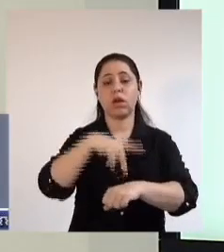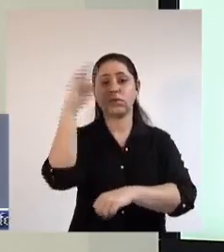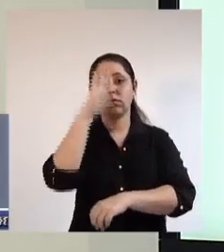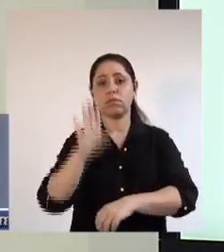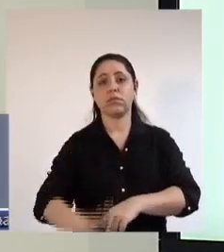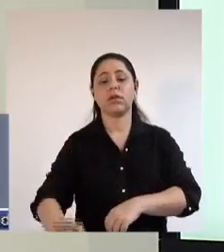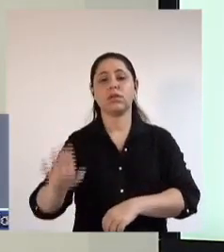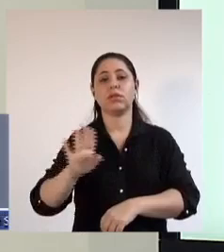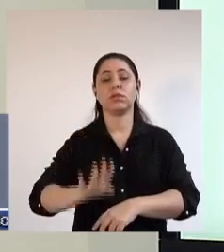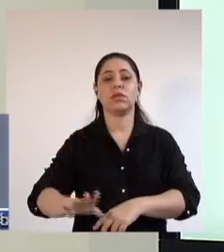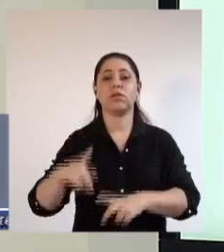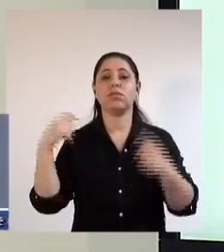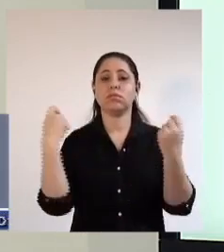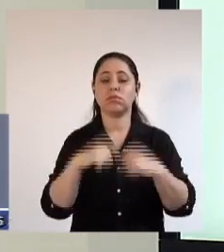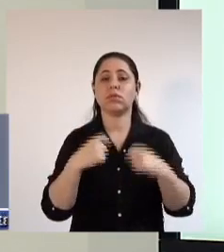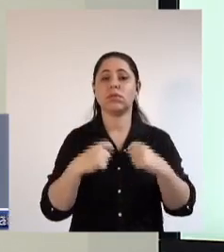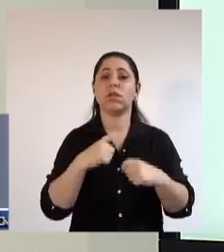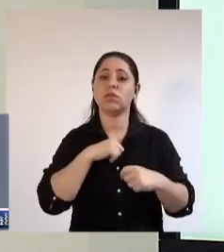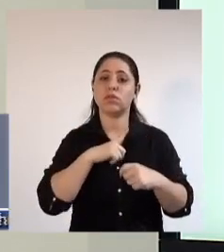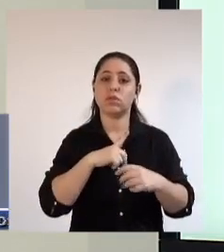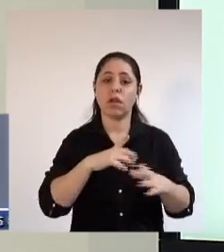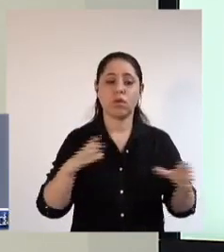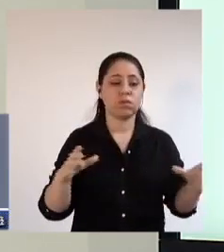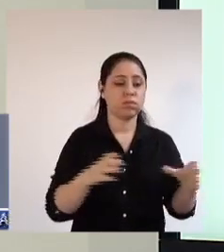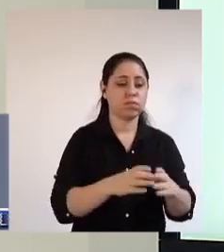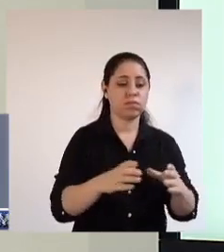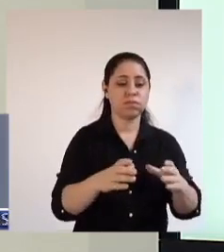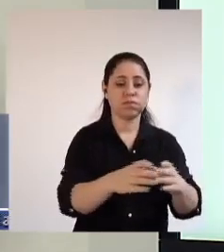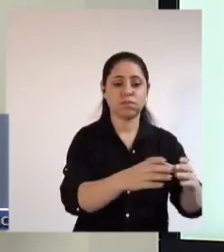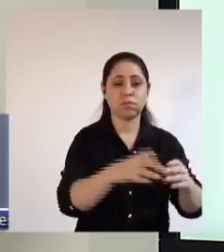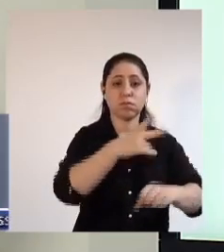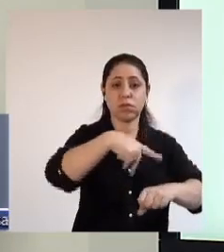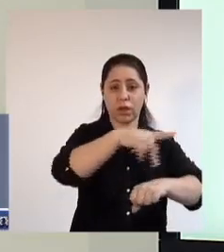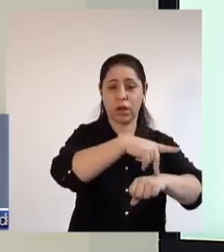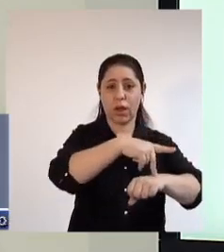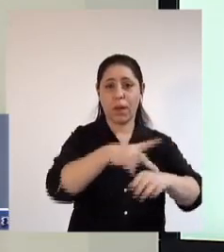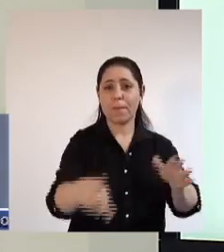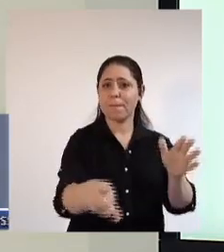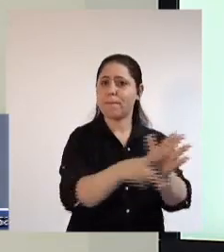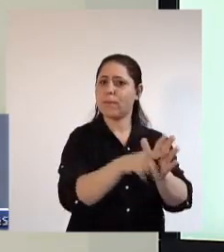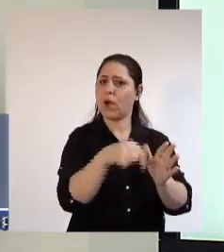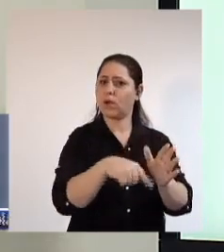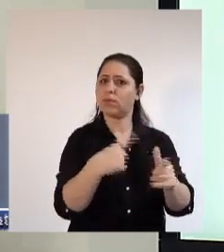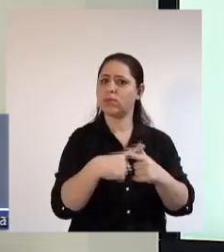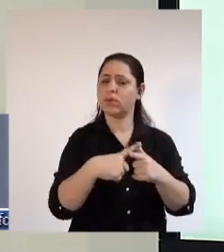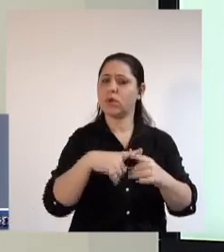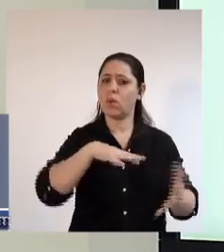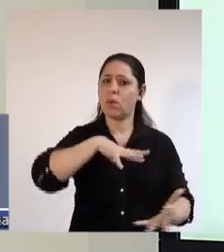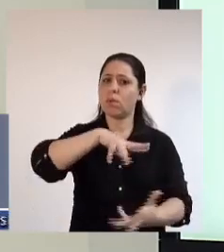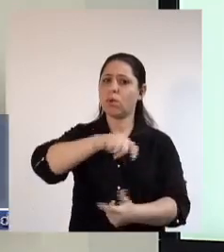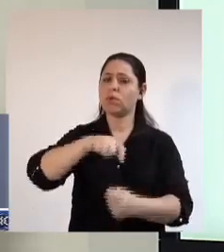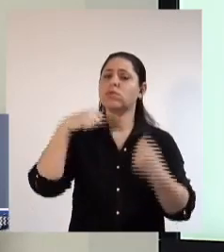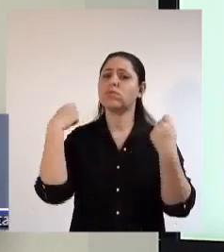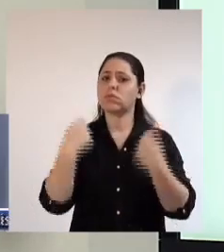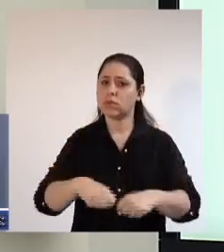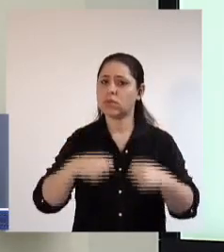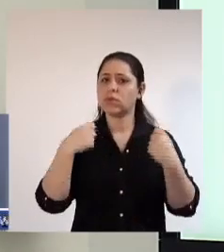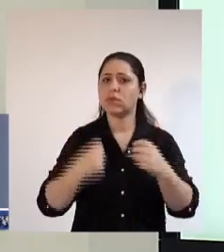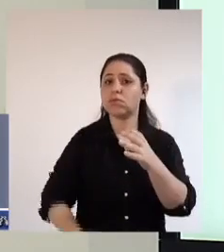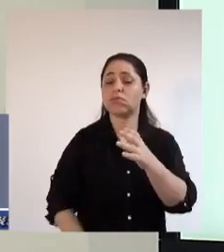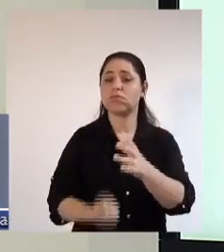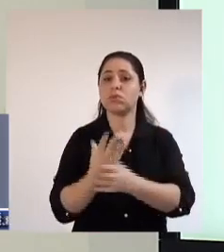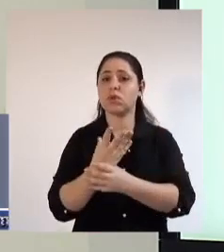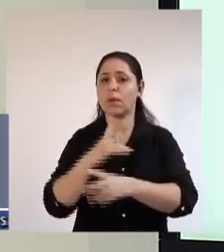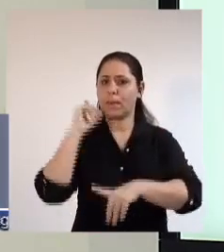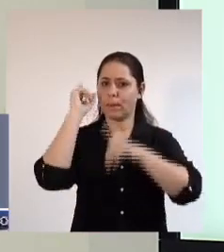essa necessidade de termos unidade de conservação porque o mundo ele tem tratado dessa necessidade de nós temos essa preocupação